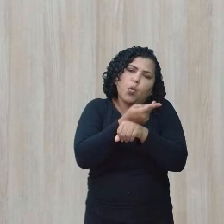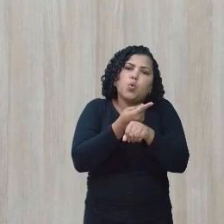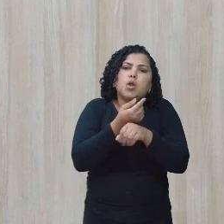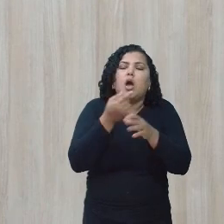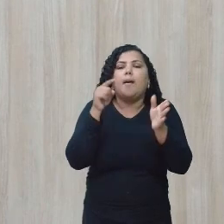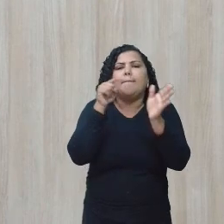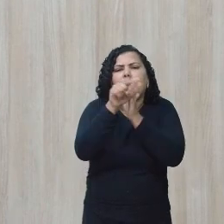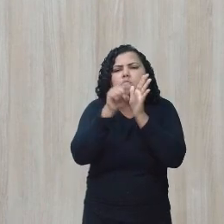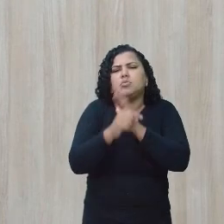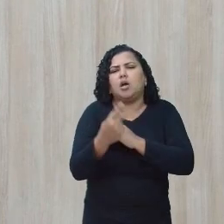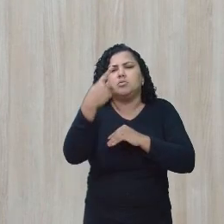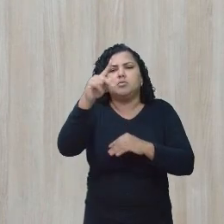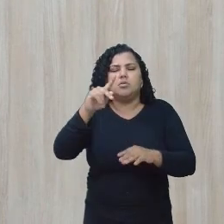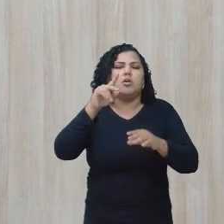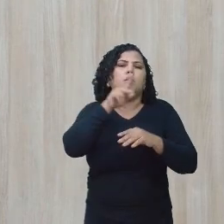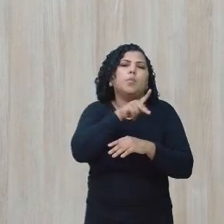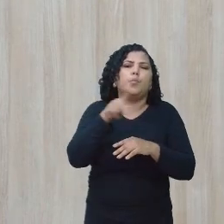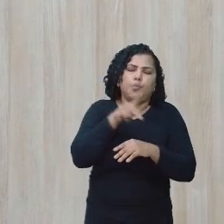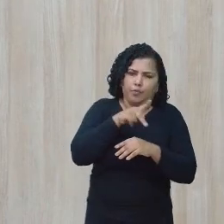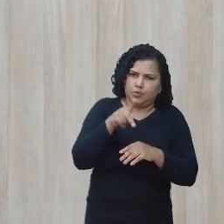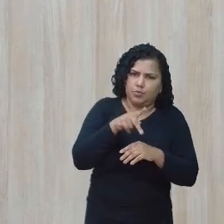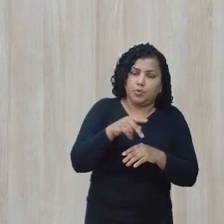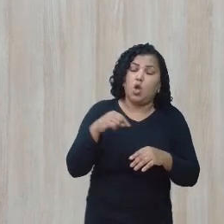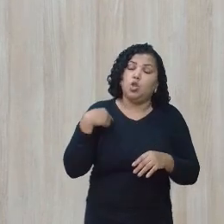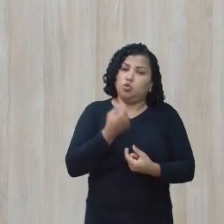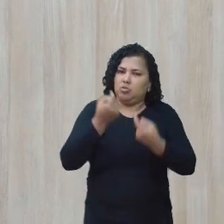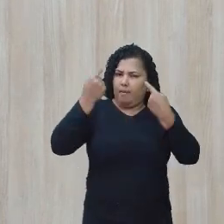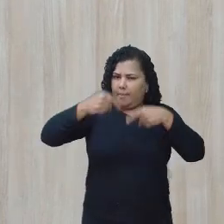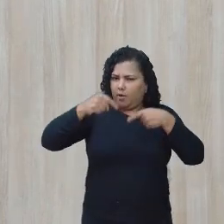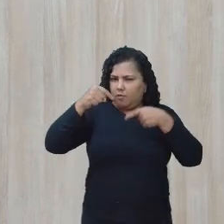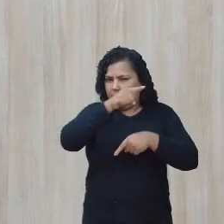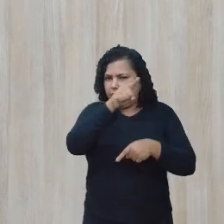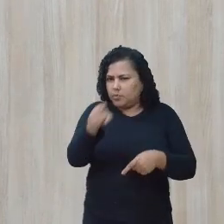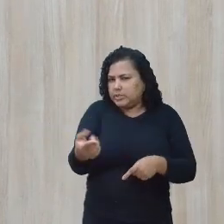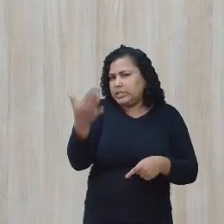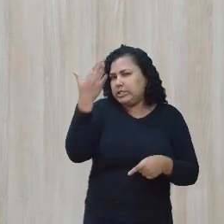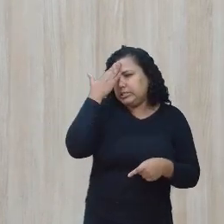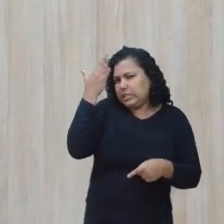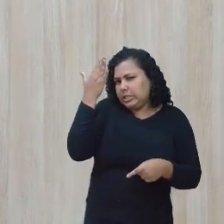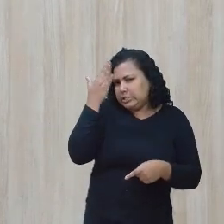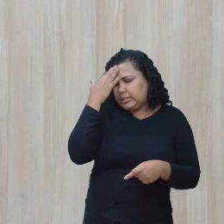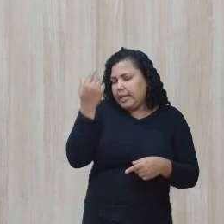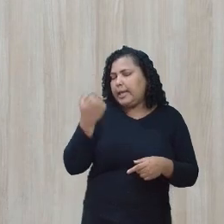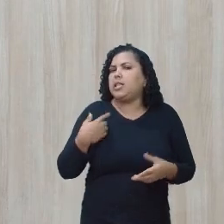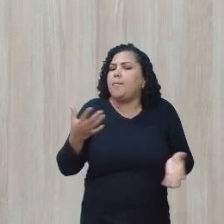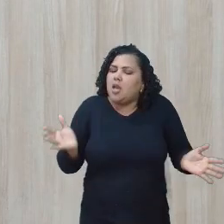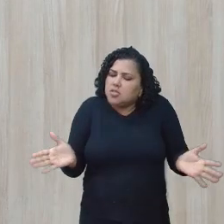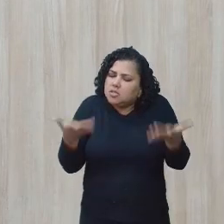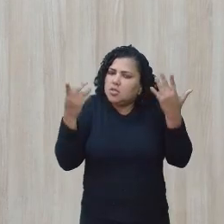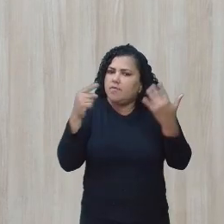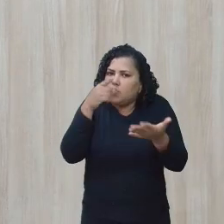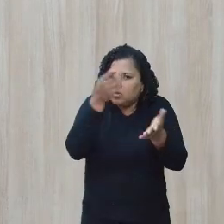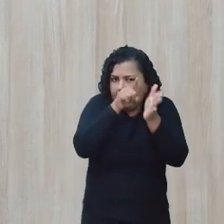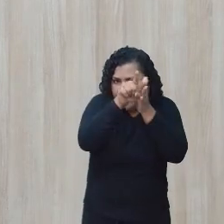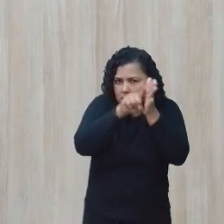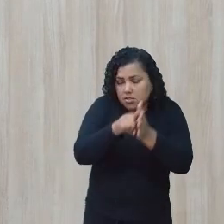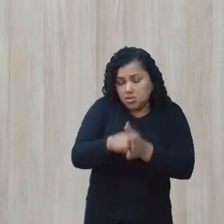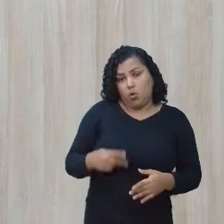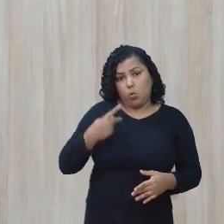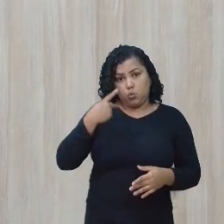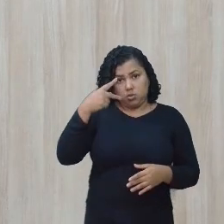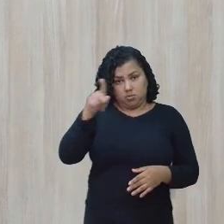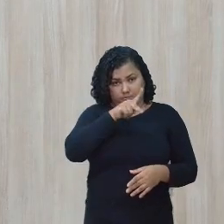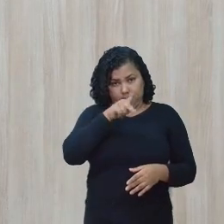forma geral e ao mesmo tempo específica, já com dicas, tá? Mas aí o seu professor é o elemento mais importante